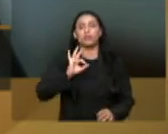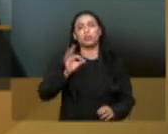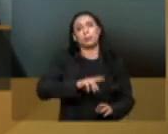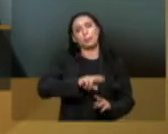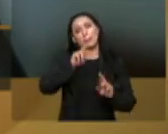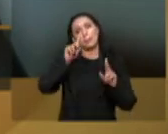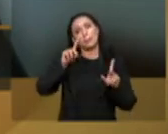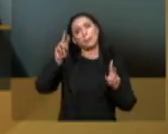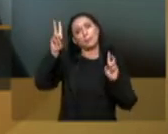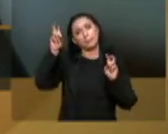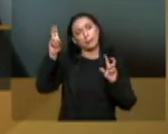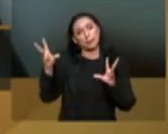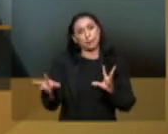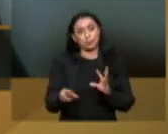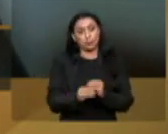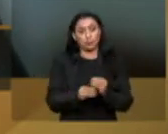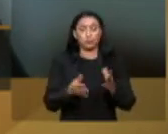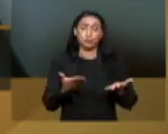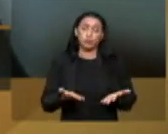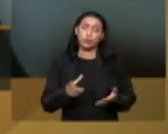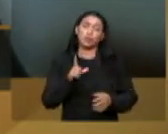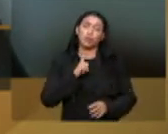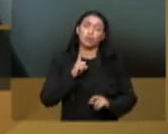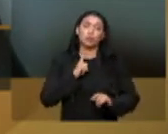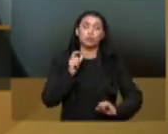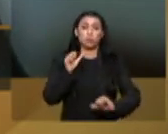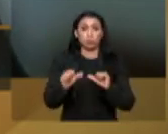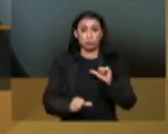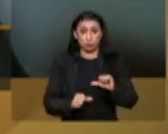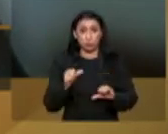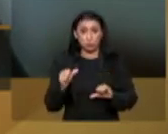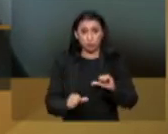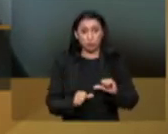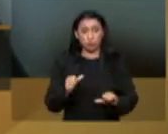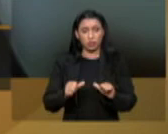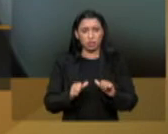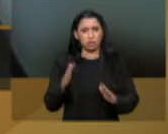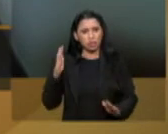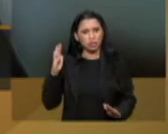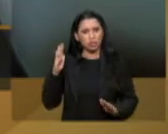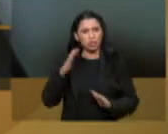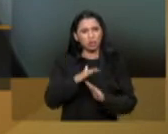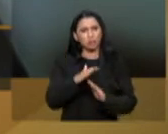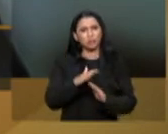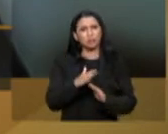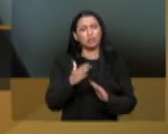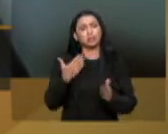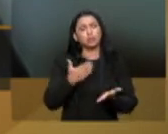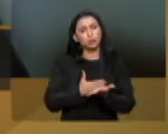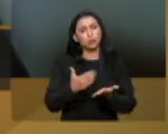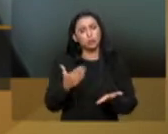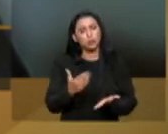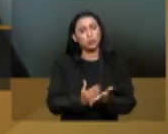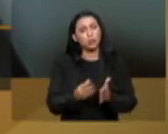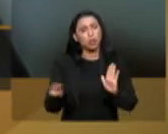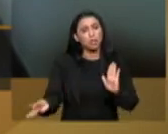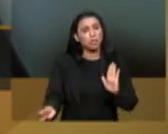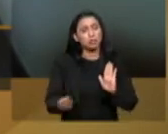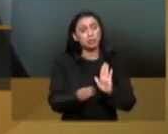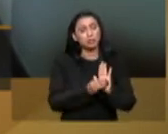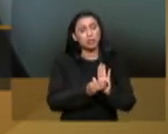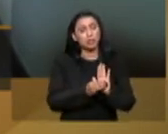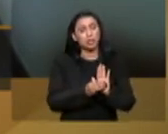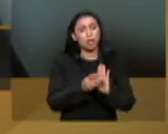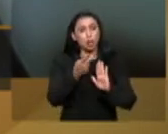aspas. E digo, com algumas modificações, essa limitação passou a integrar